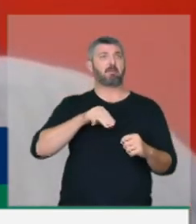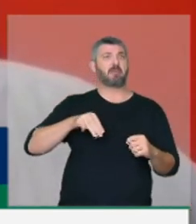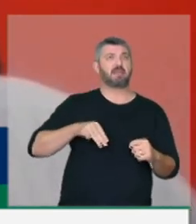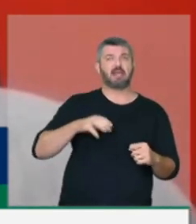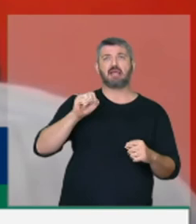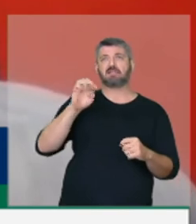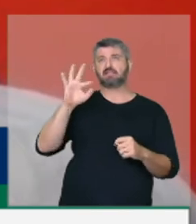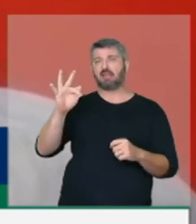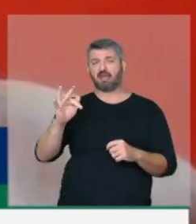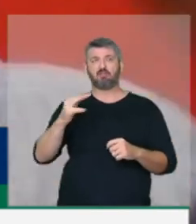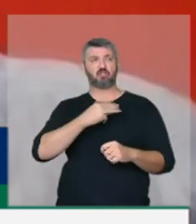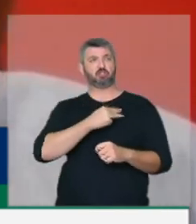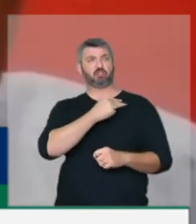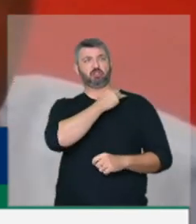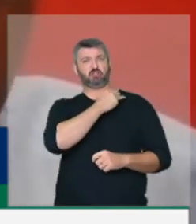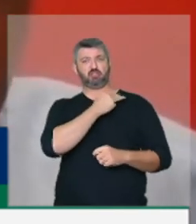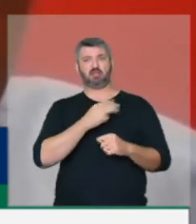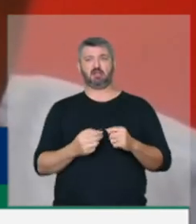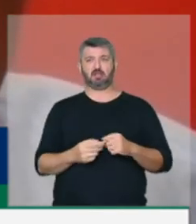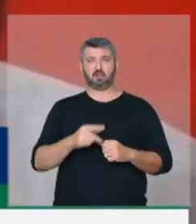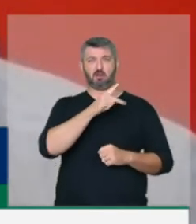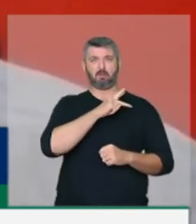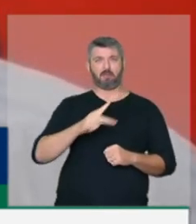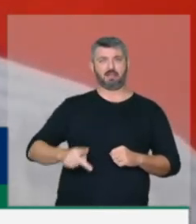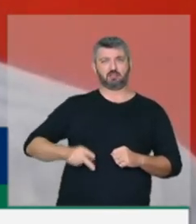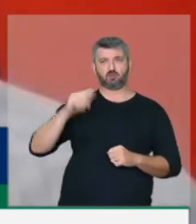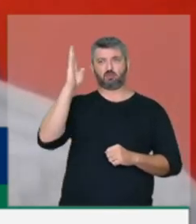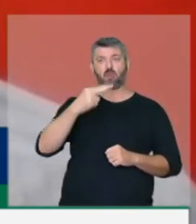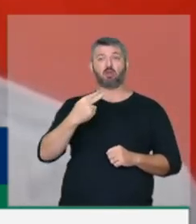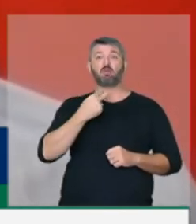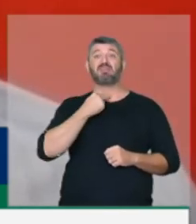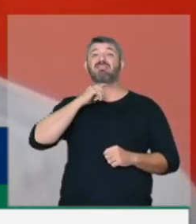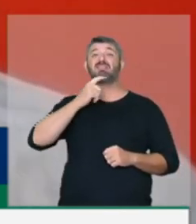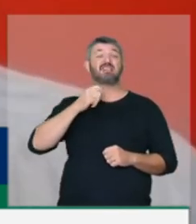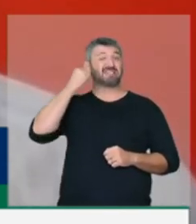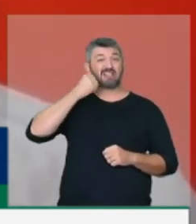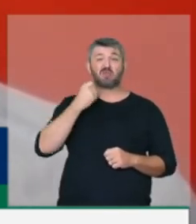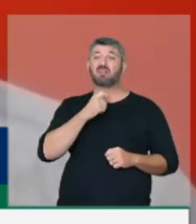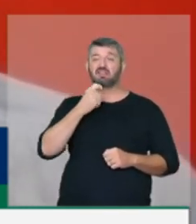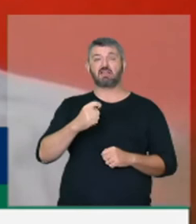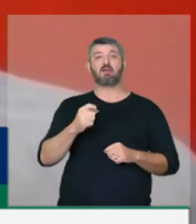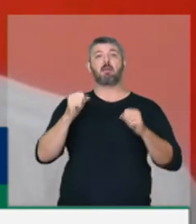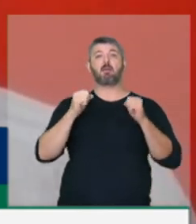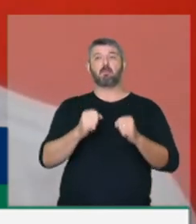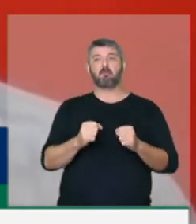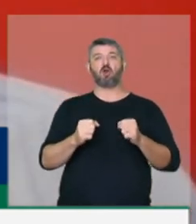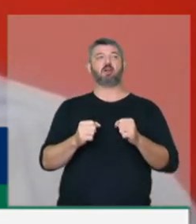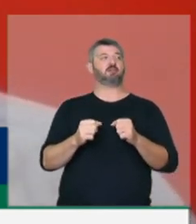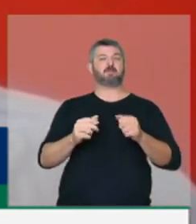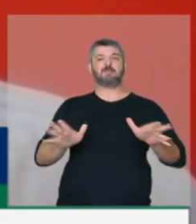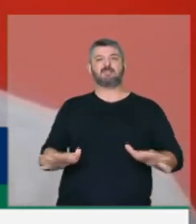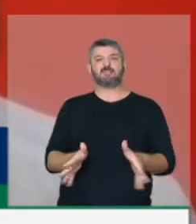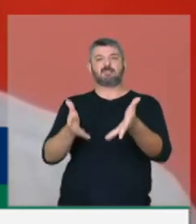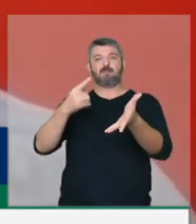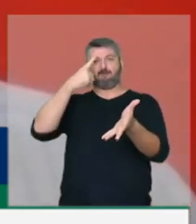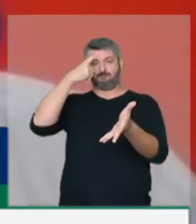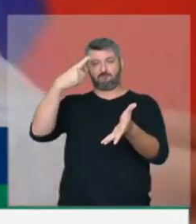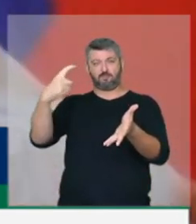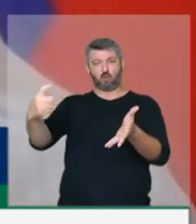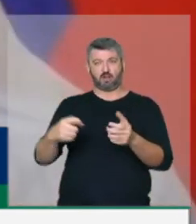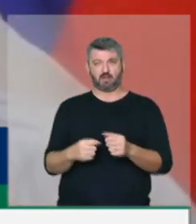Supremo, nem general, nem presidente de República, nem senador, faça apologia à